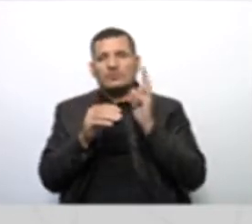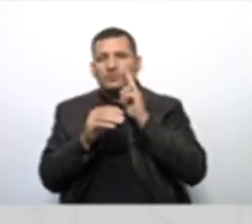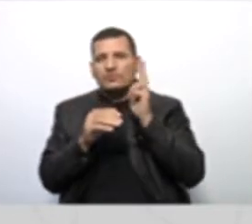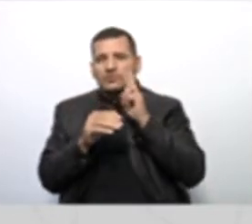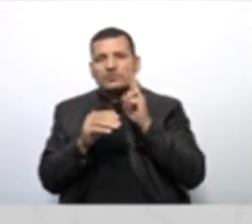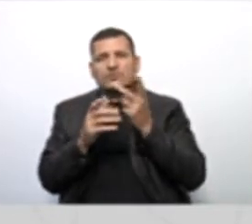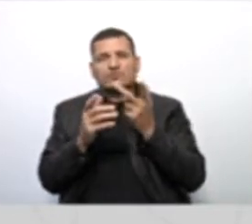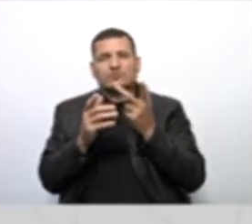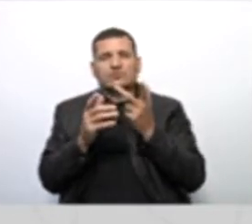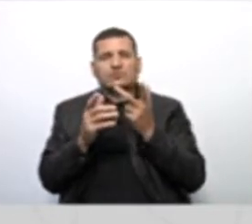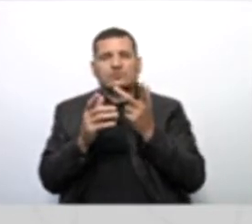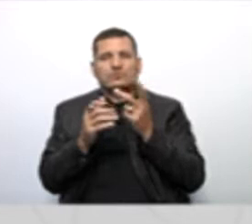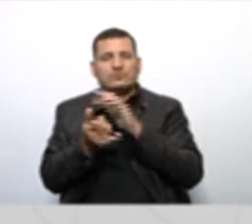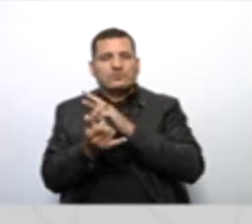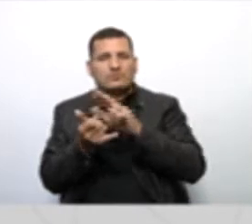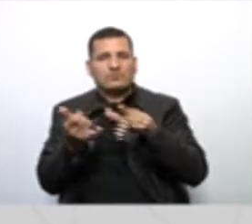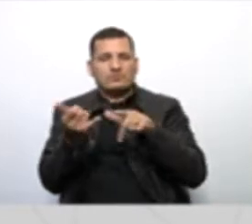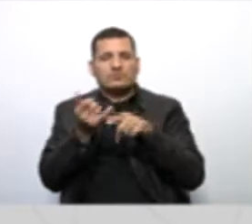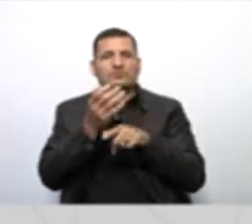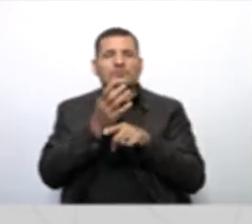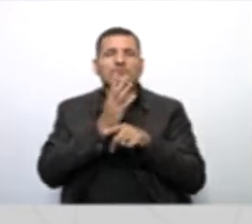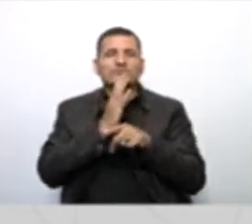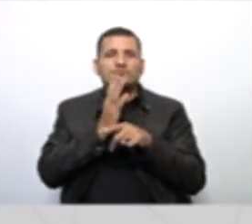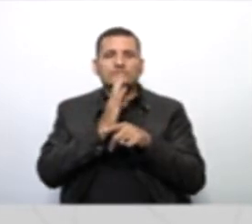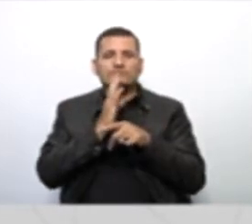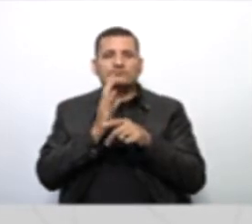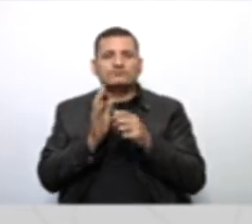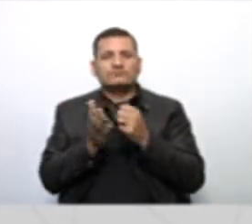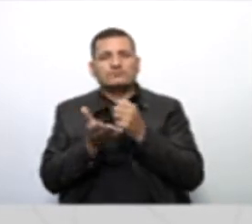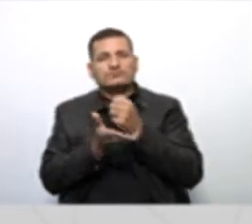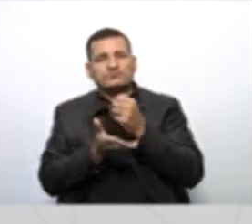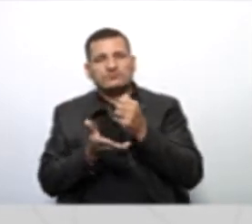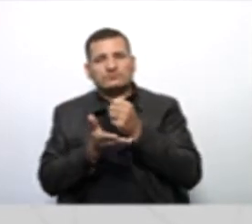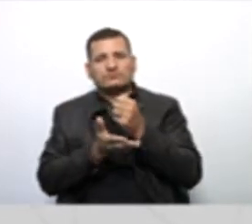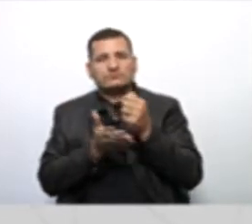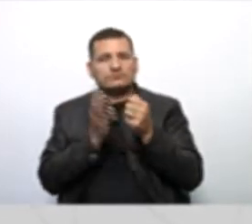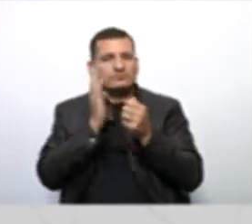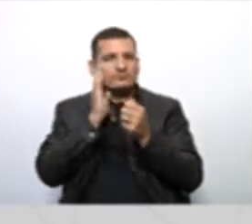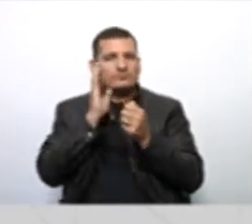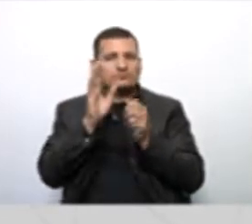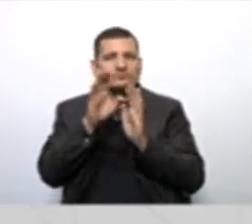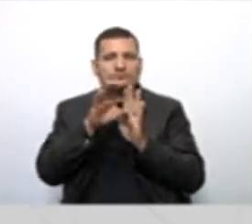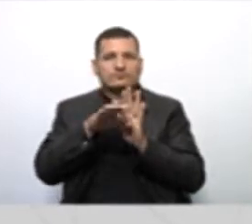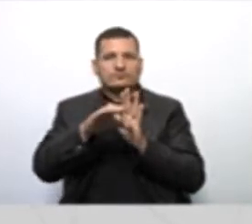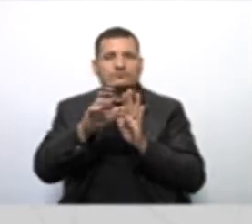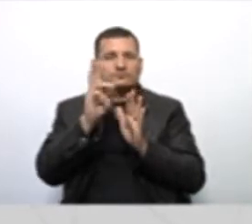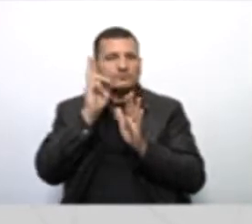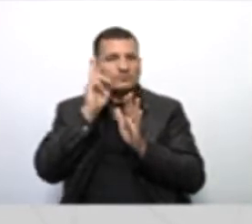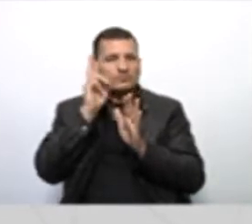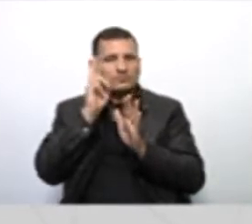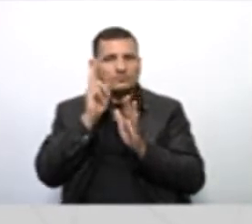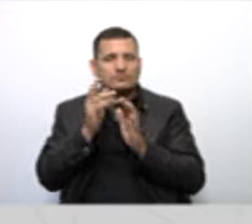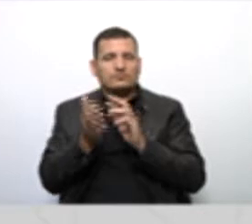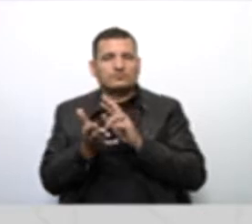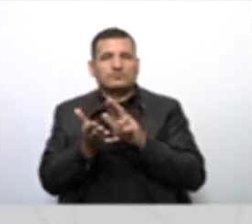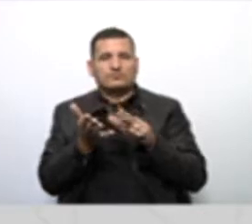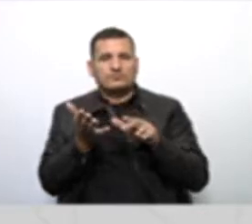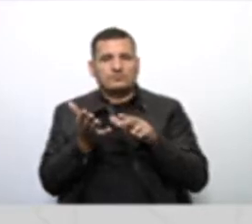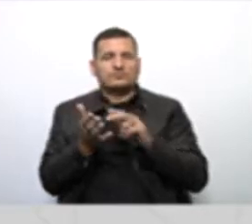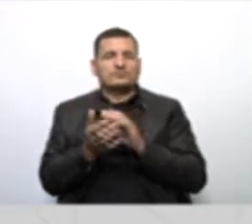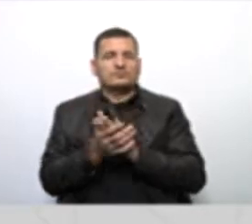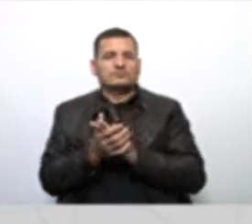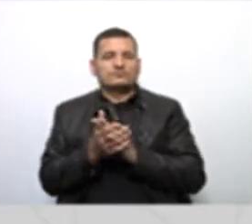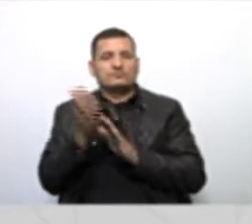móveis, conhecer os principais conceitos da história de dispositivos móveis, entender os conceitos